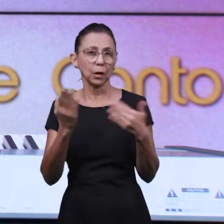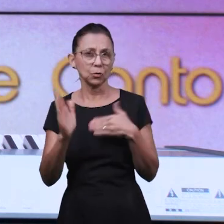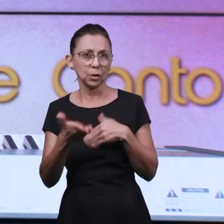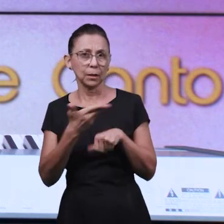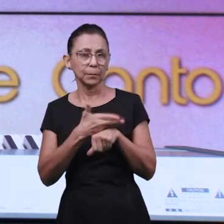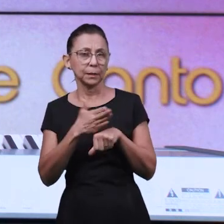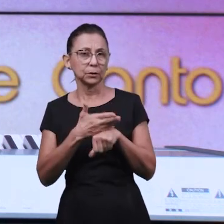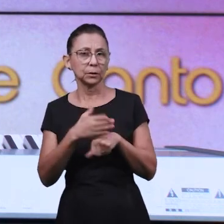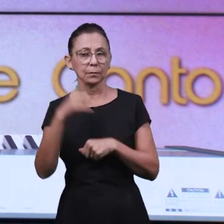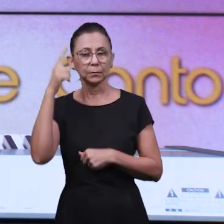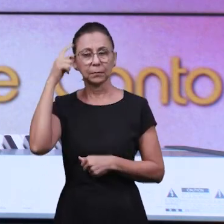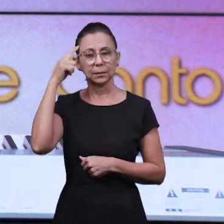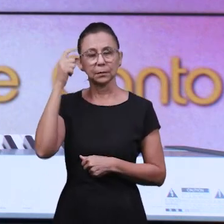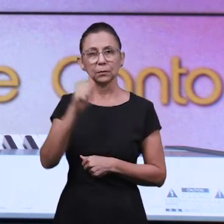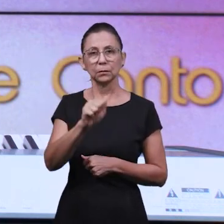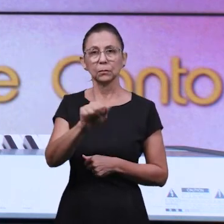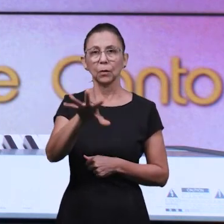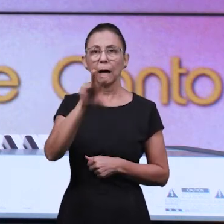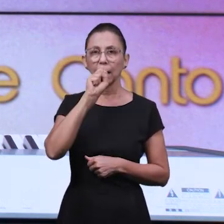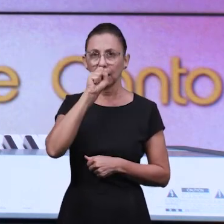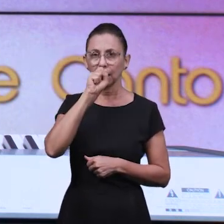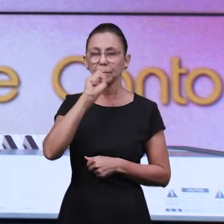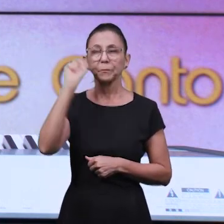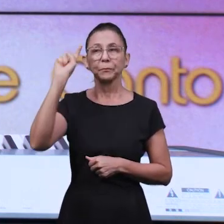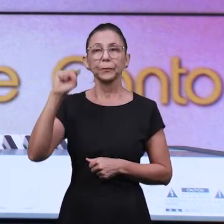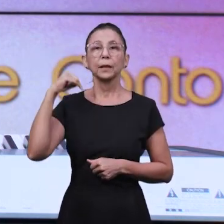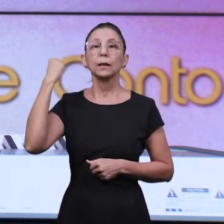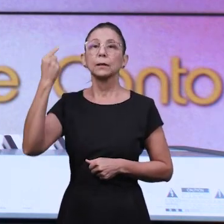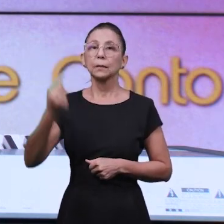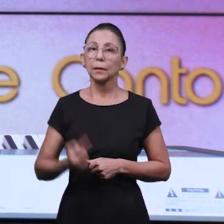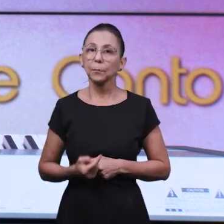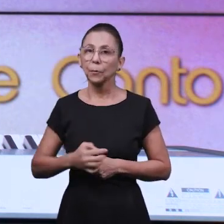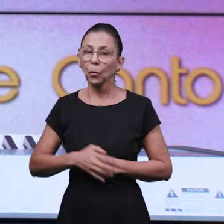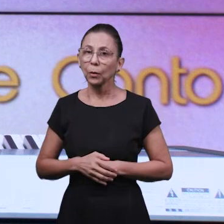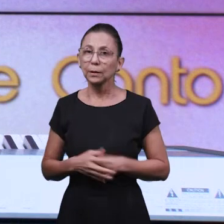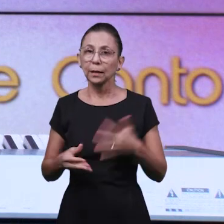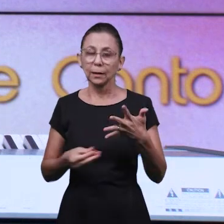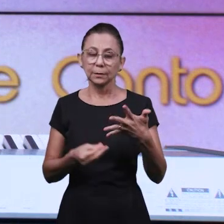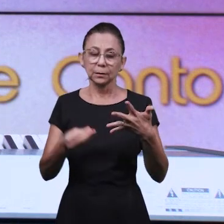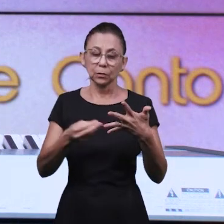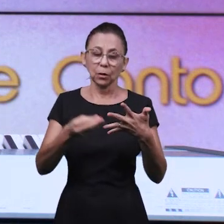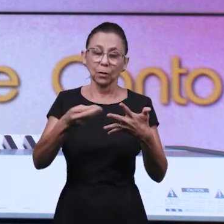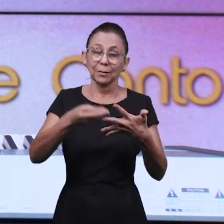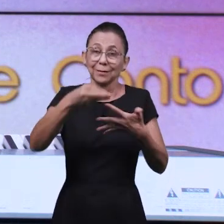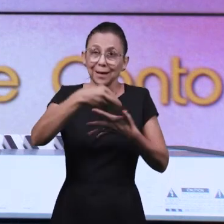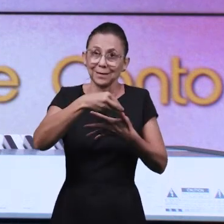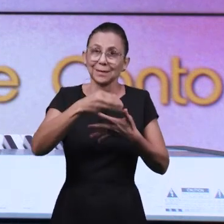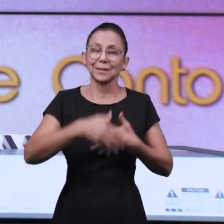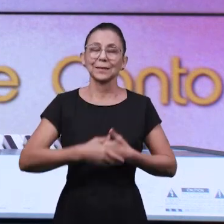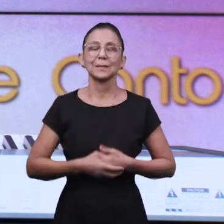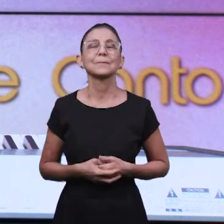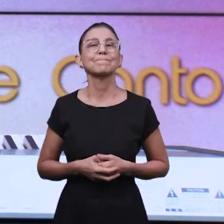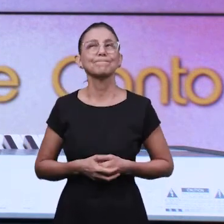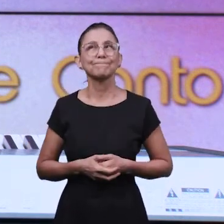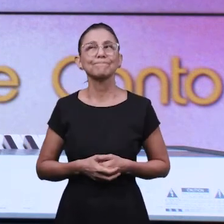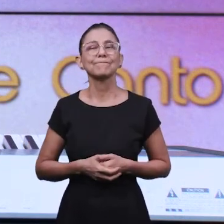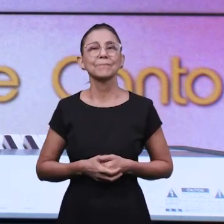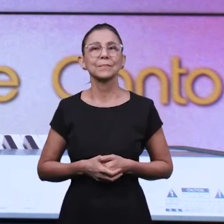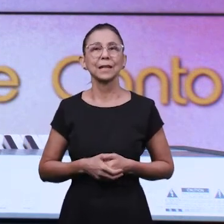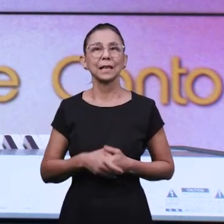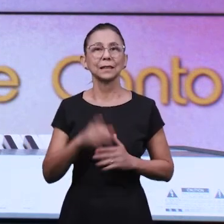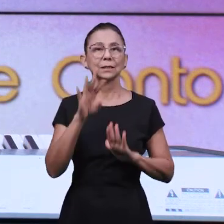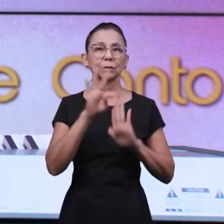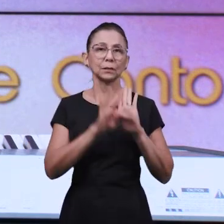aqui, pensando na respiração. Depois, coloque as notas, porque aí a sua consciência